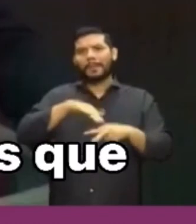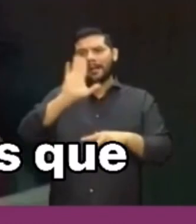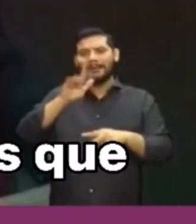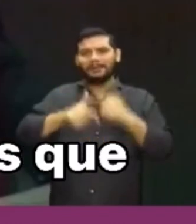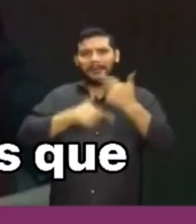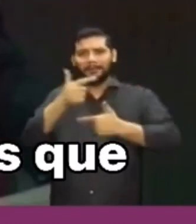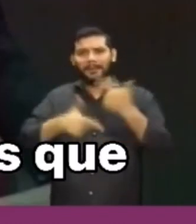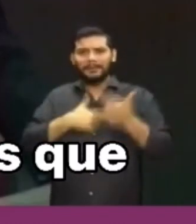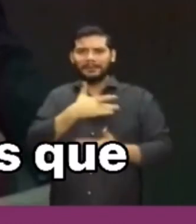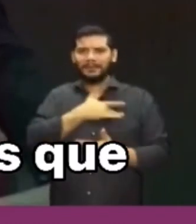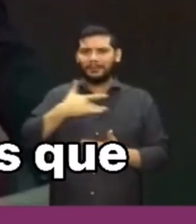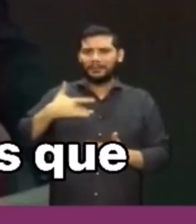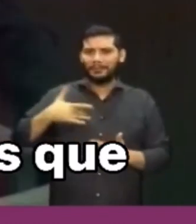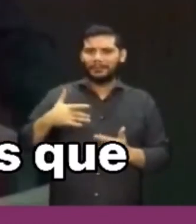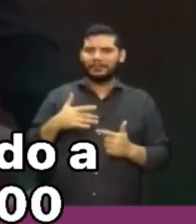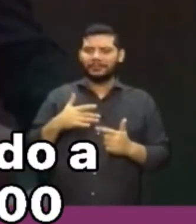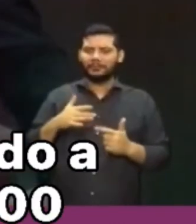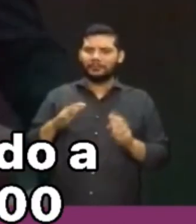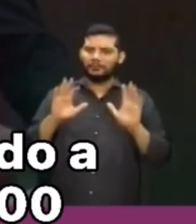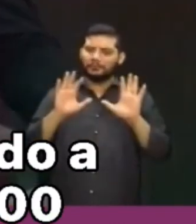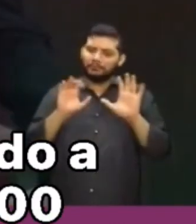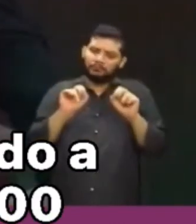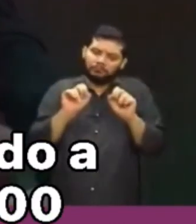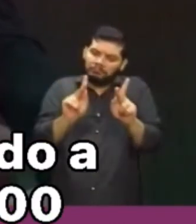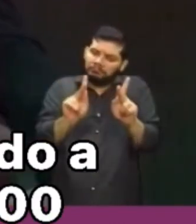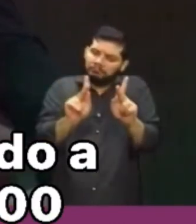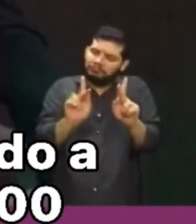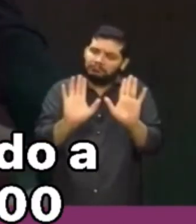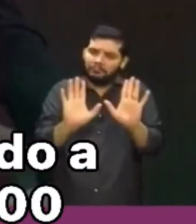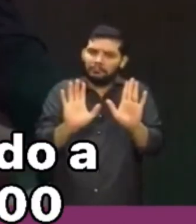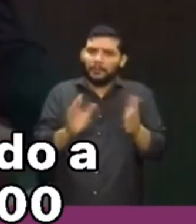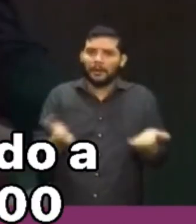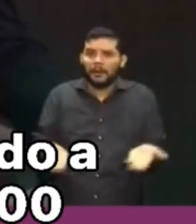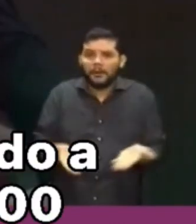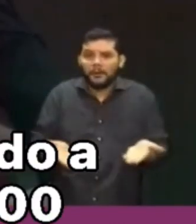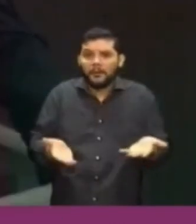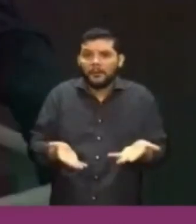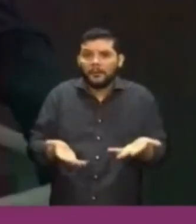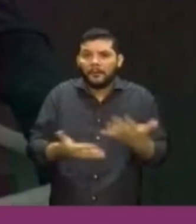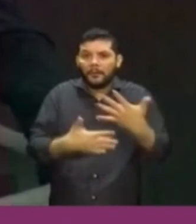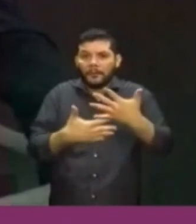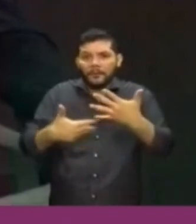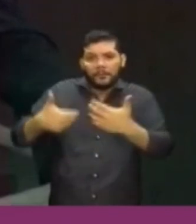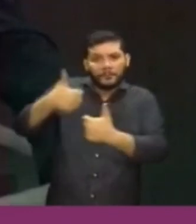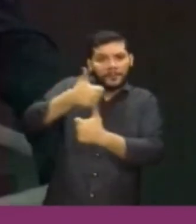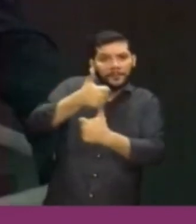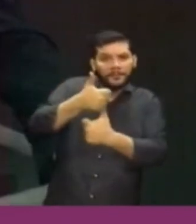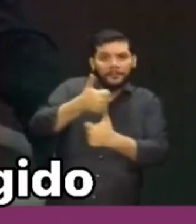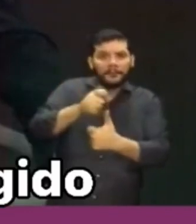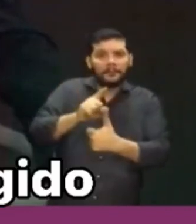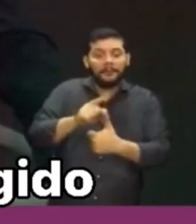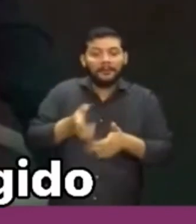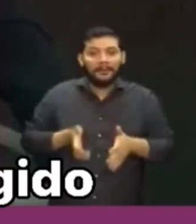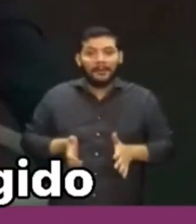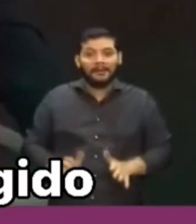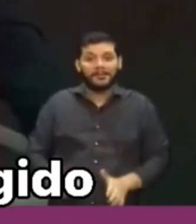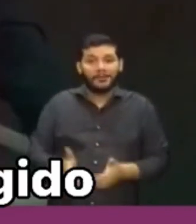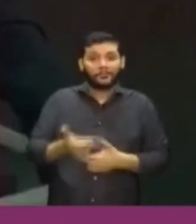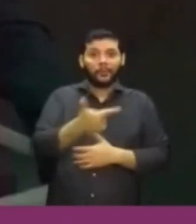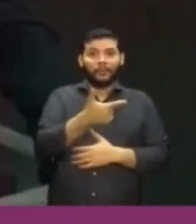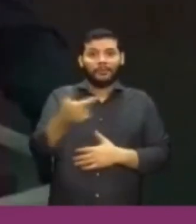passada a fase dos grupos prioritários, que já foi passado, nós estamos agora vacinando a população nascida em 2000, isso era para ter